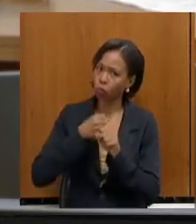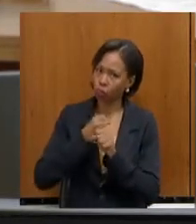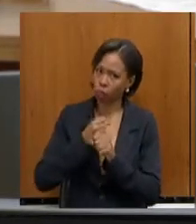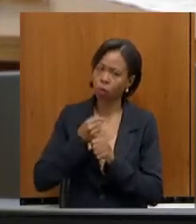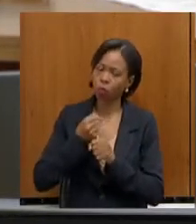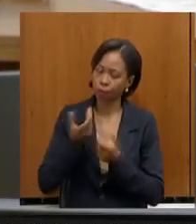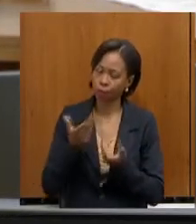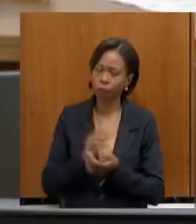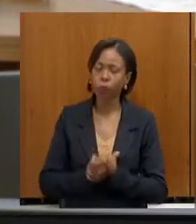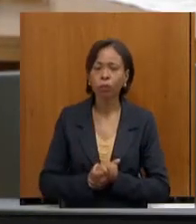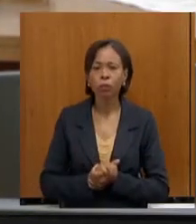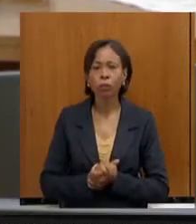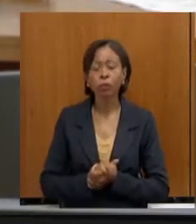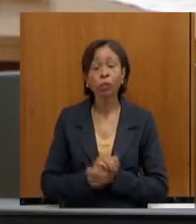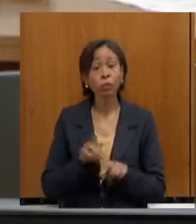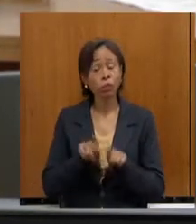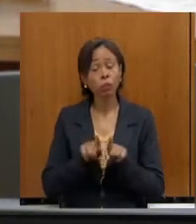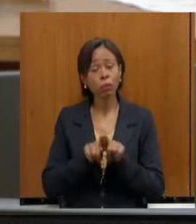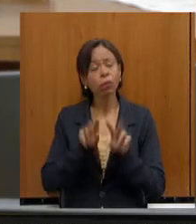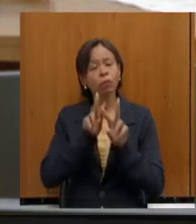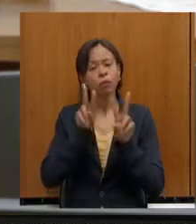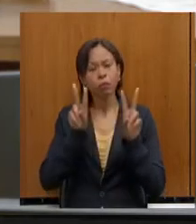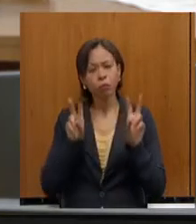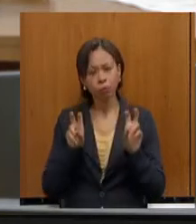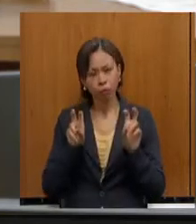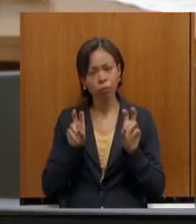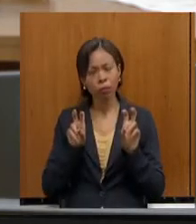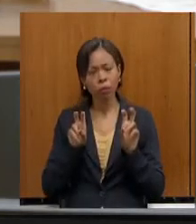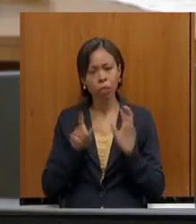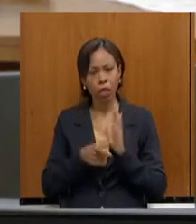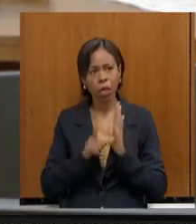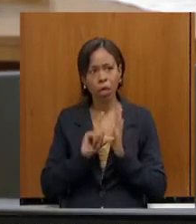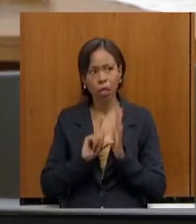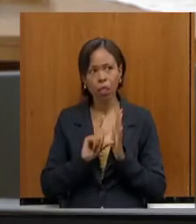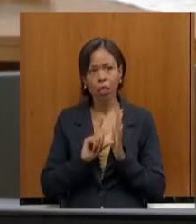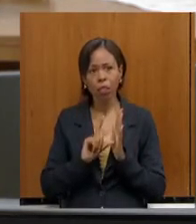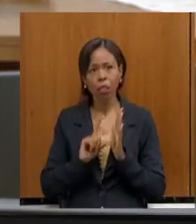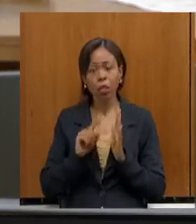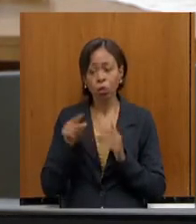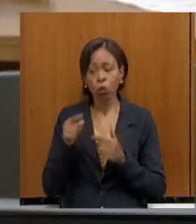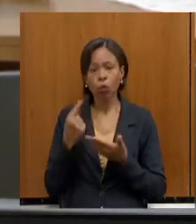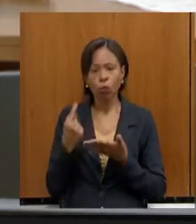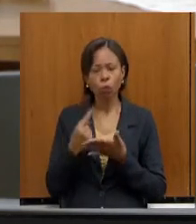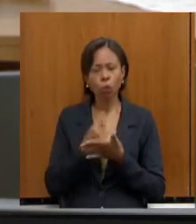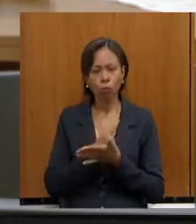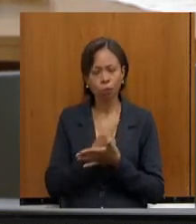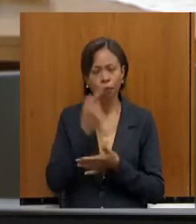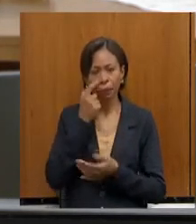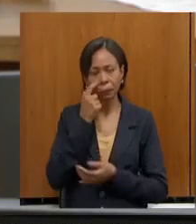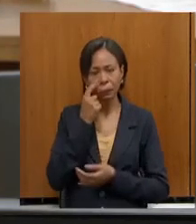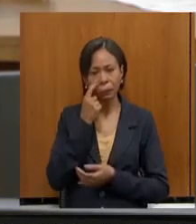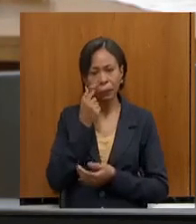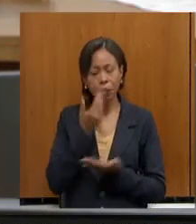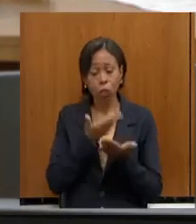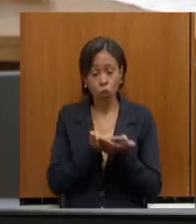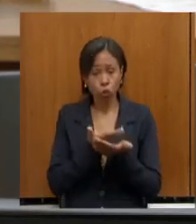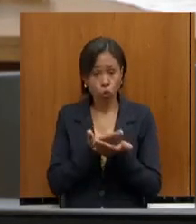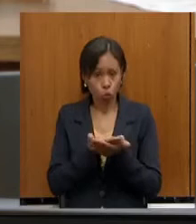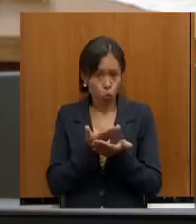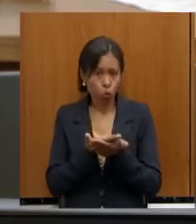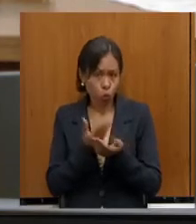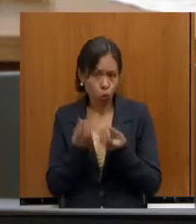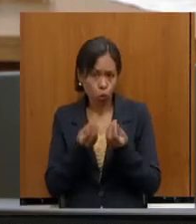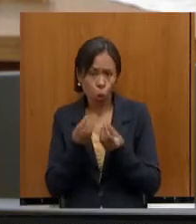em relação ao tema colocado aqui pelo Senhor do estudo de impacto